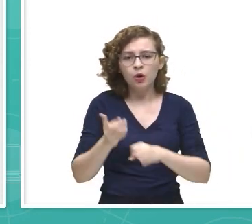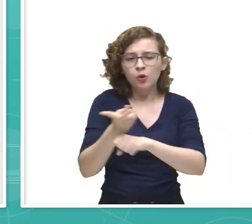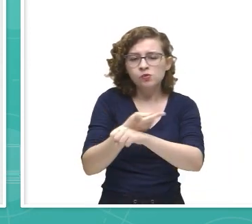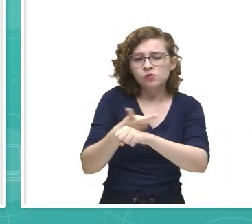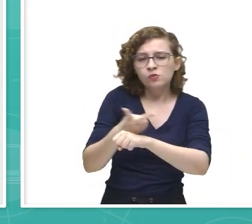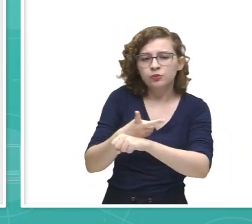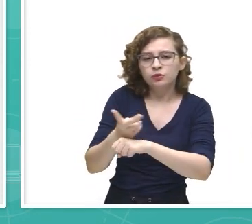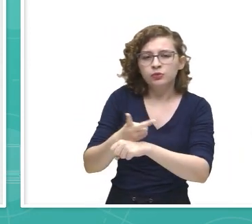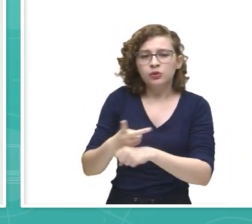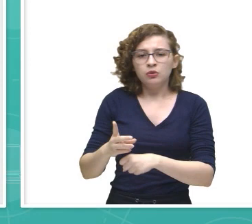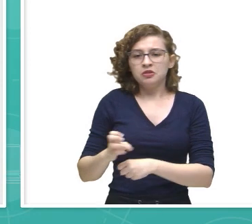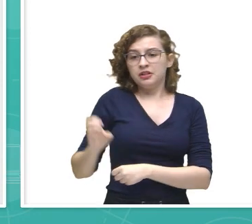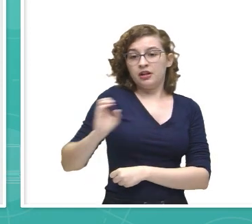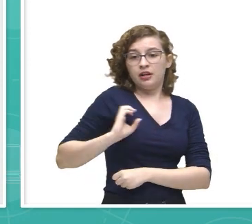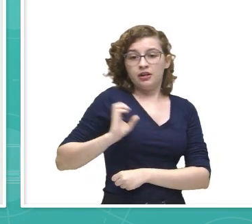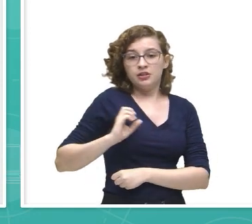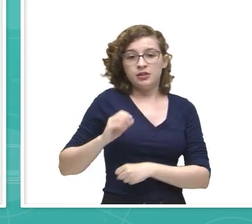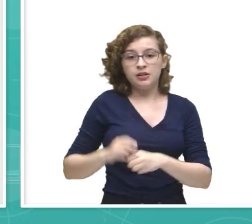preciosos,